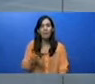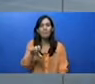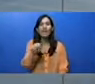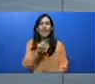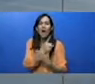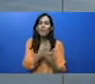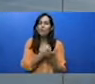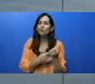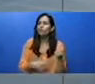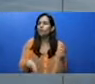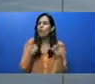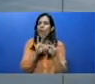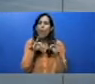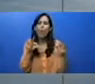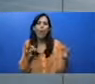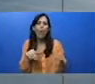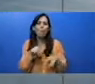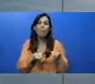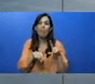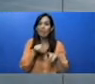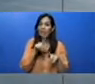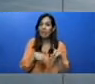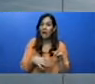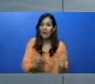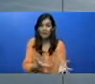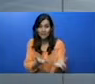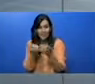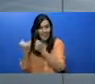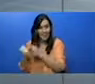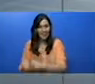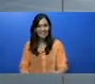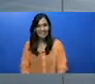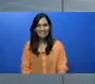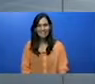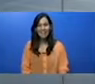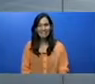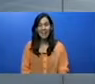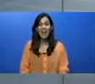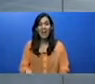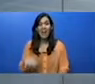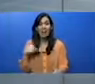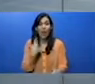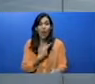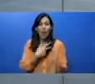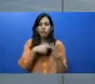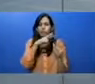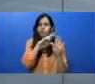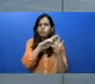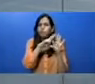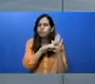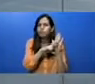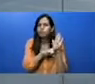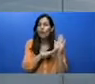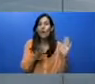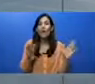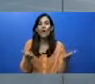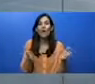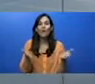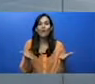apostila, o seu estojo, os materiais. Vamos começar? Na nossa rotina de